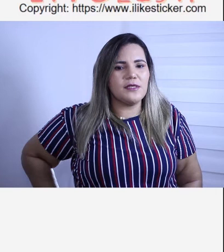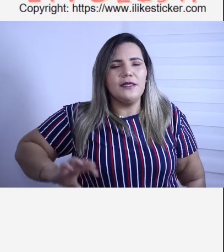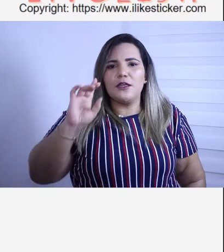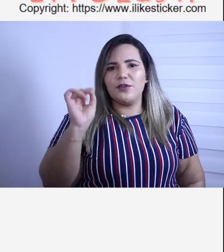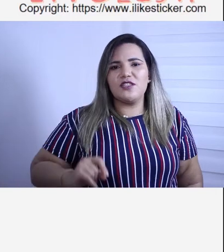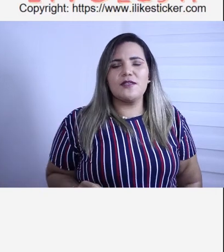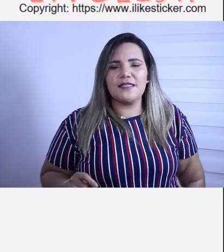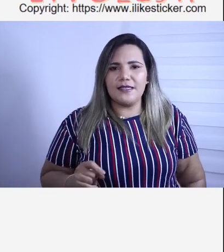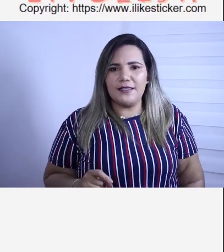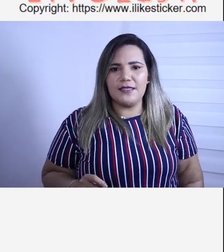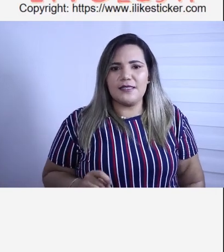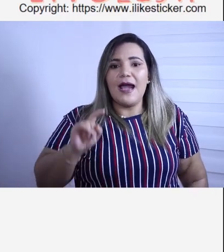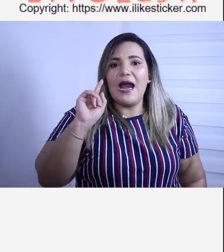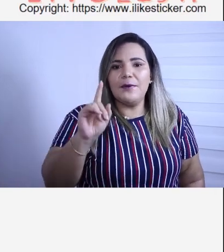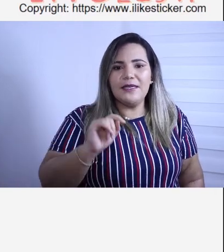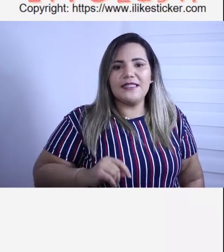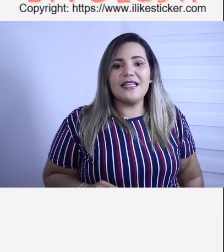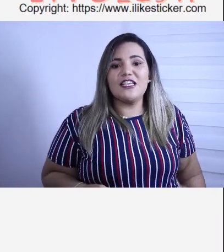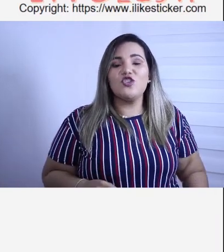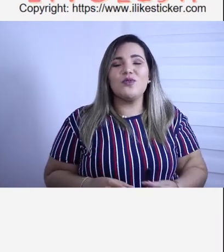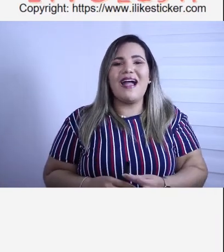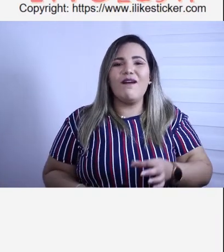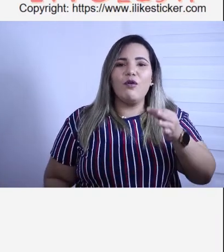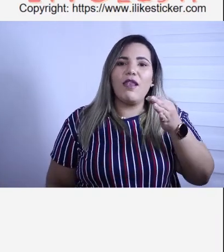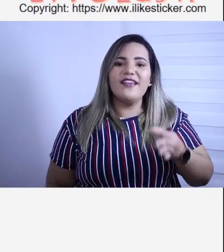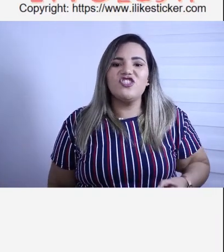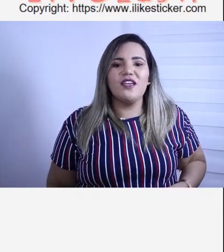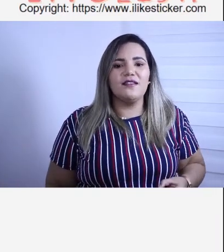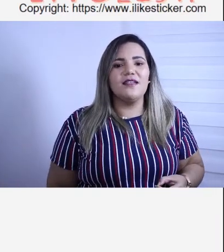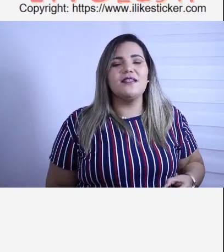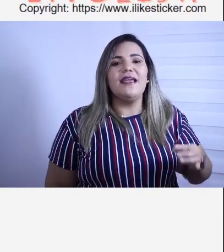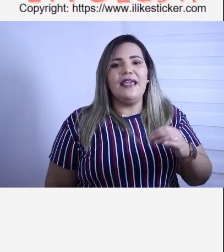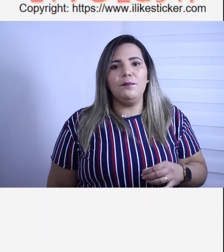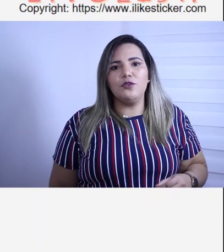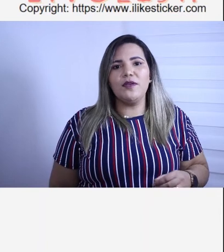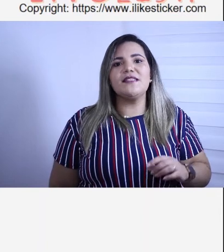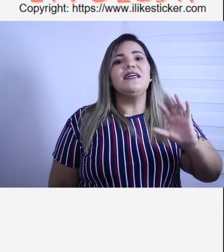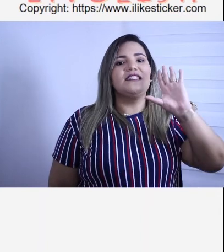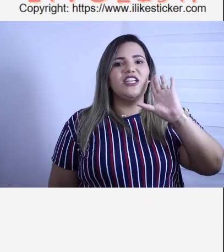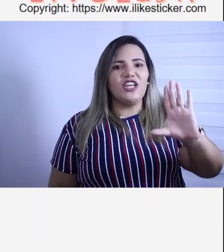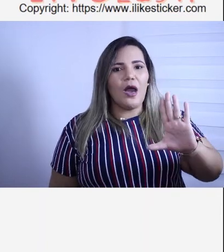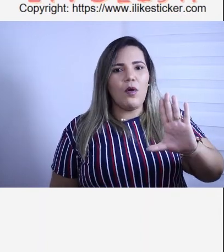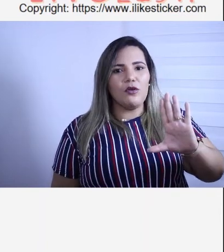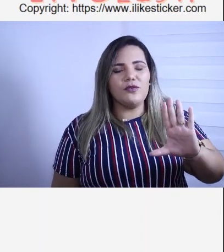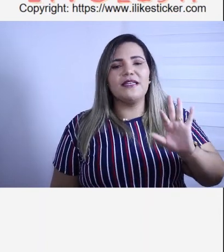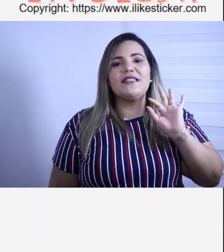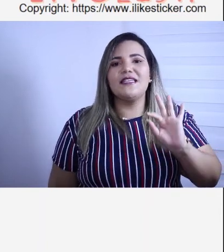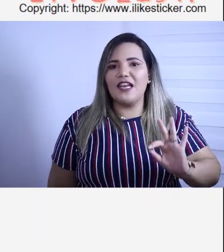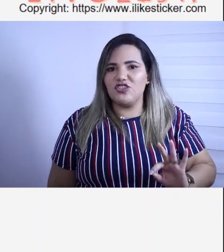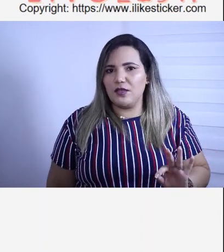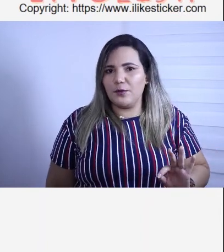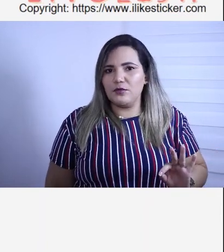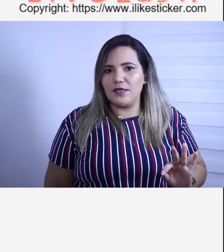1 séries e filmes então prestar essa série de 15 a primeira delas é estudar com legendas em português se deixa-la o